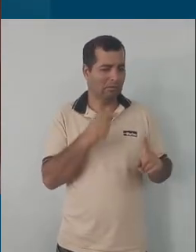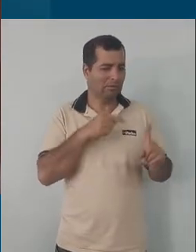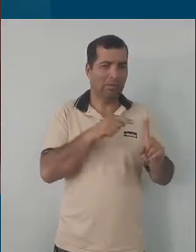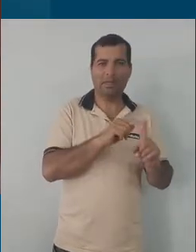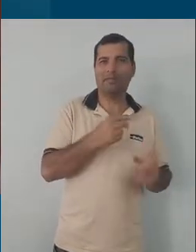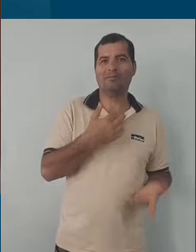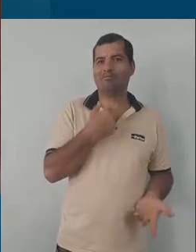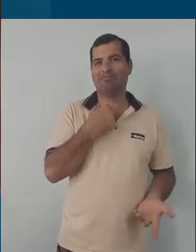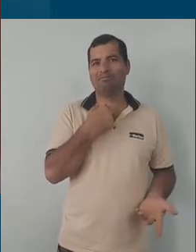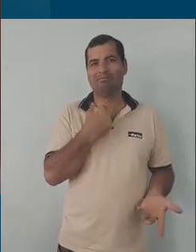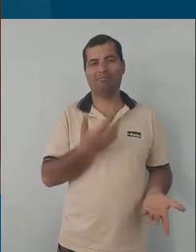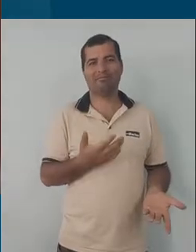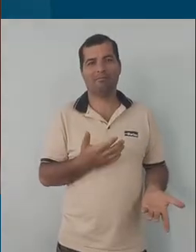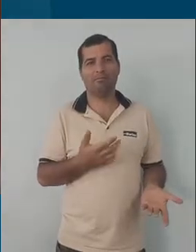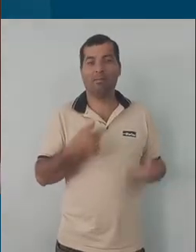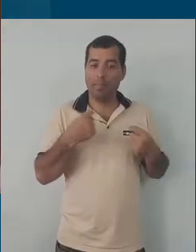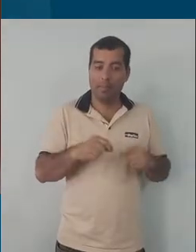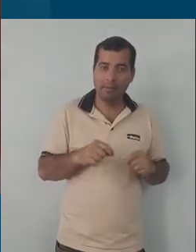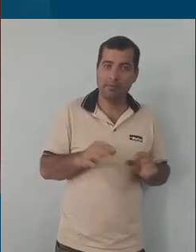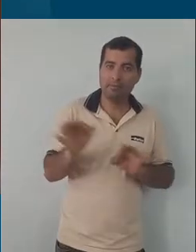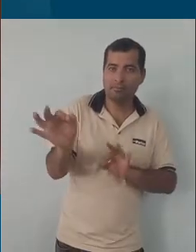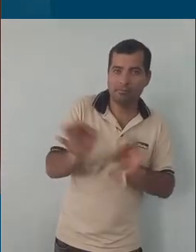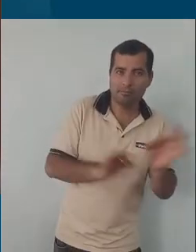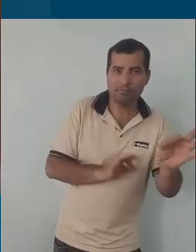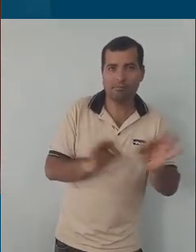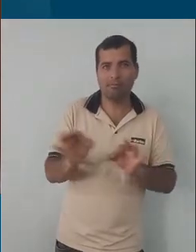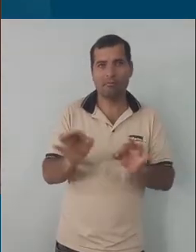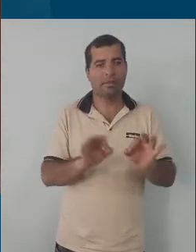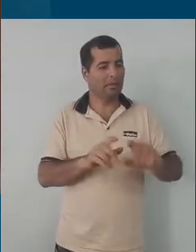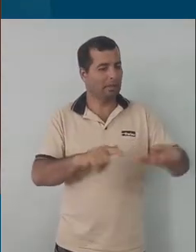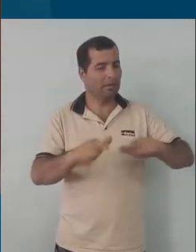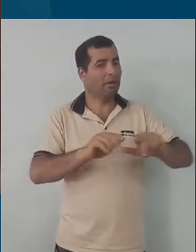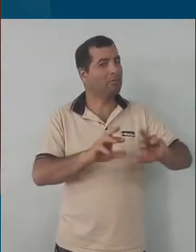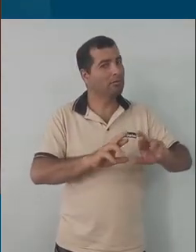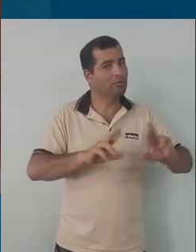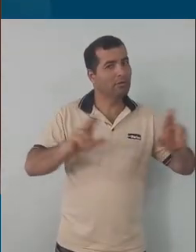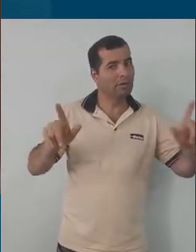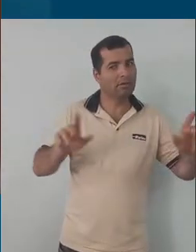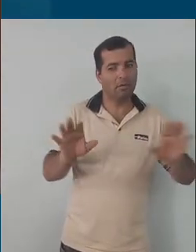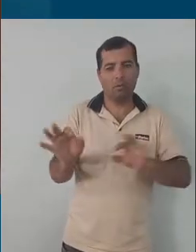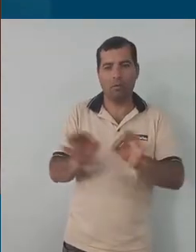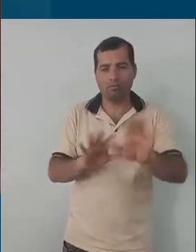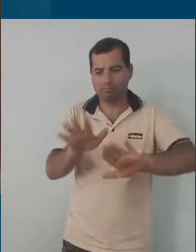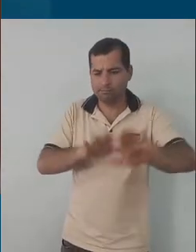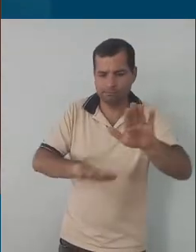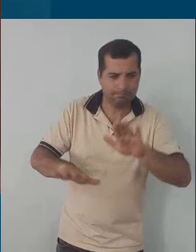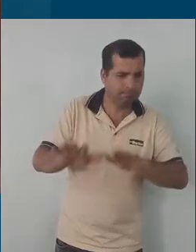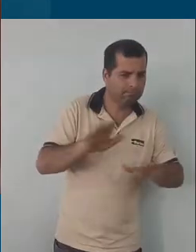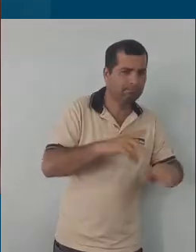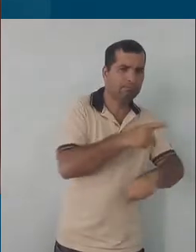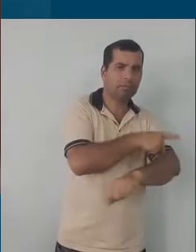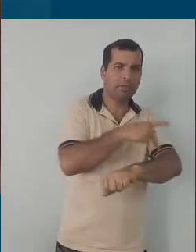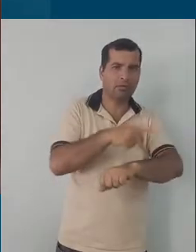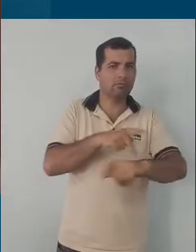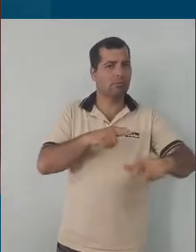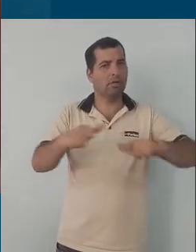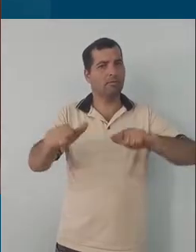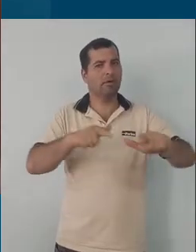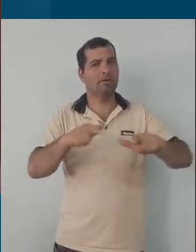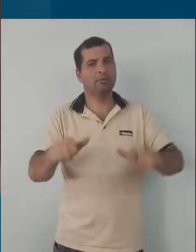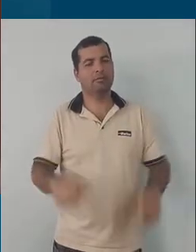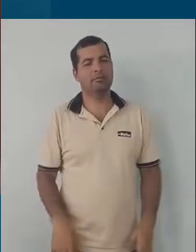precisamos ter propostas de trabalho, e isso é a organização do trabalho pedagógico. A gente não faz